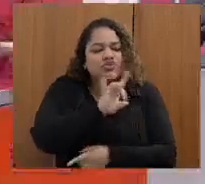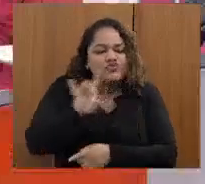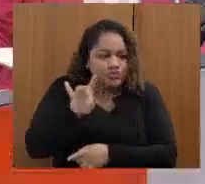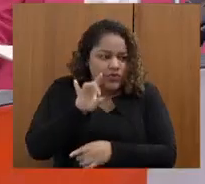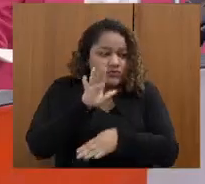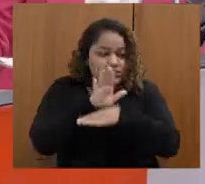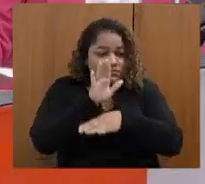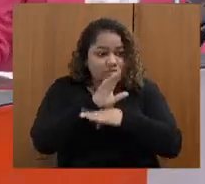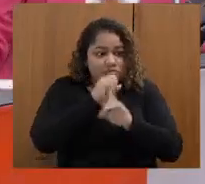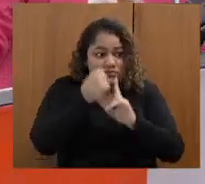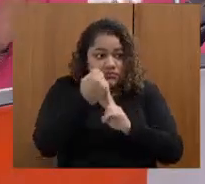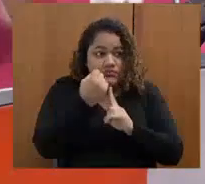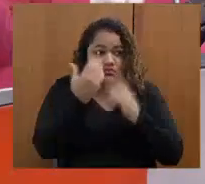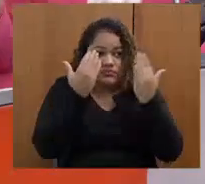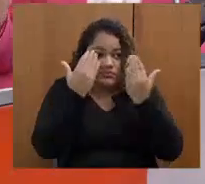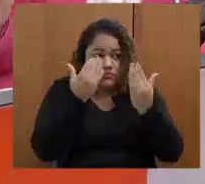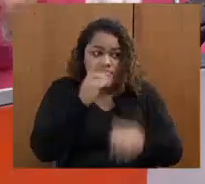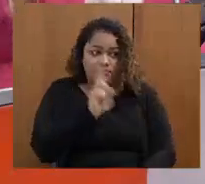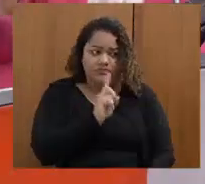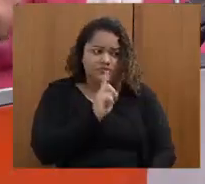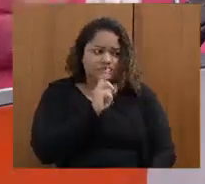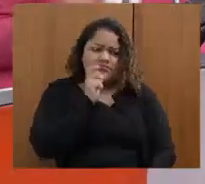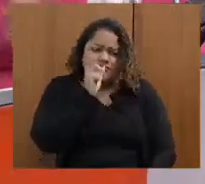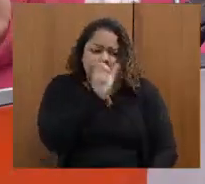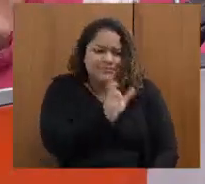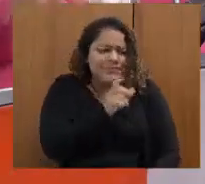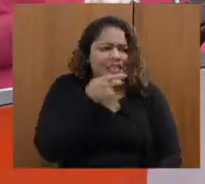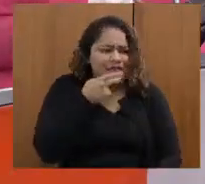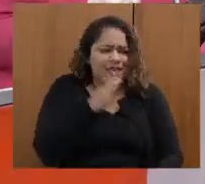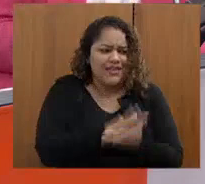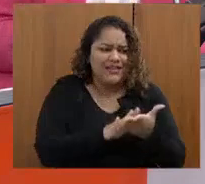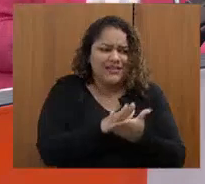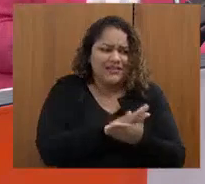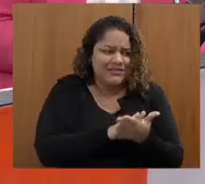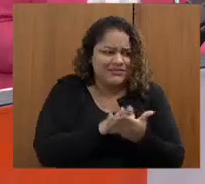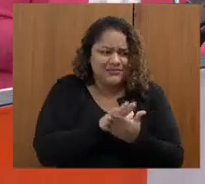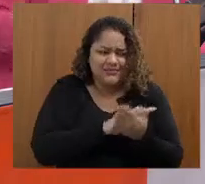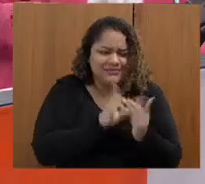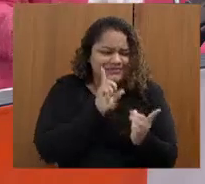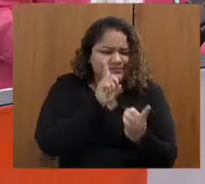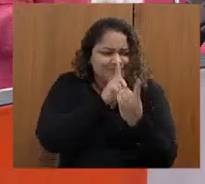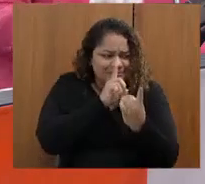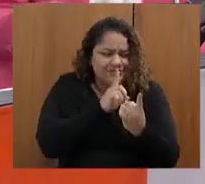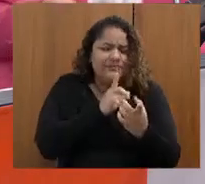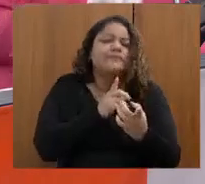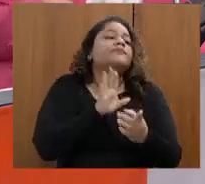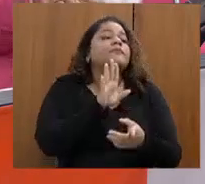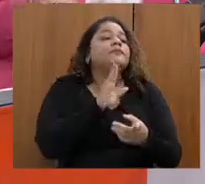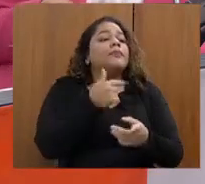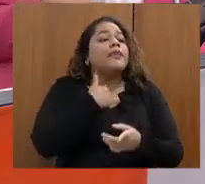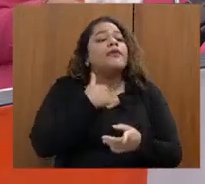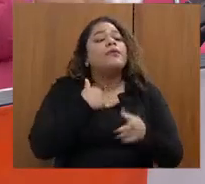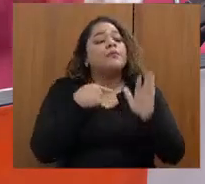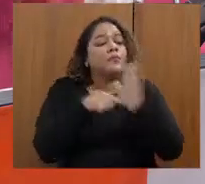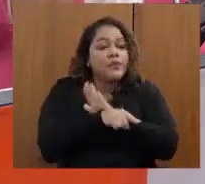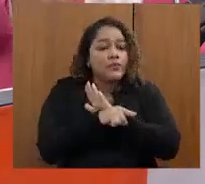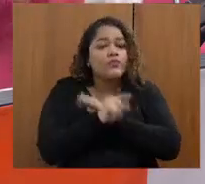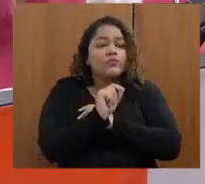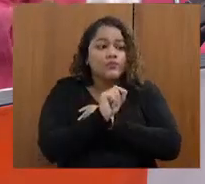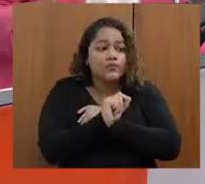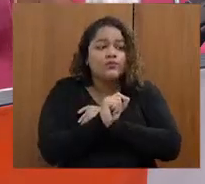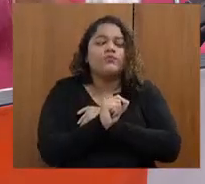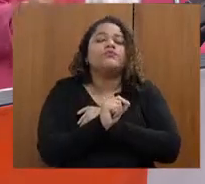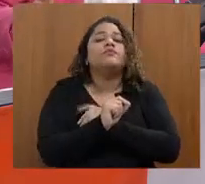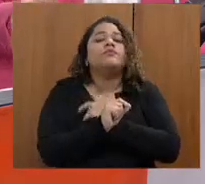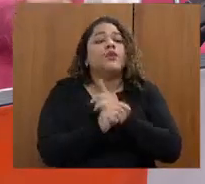sociais em momento nenhum saiu essa palavra atendimento individual da minha boca na pergunta a minha questão é sobre o direito